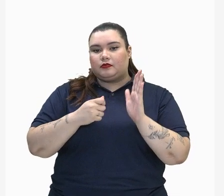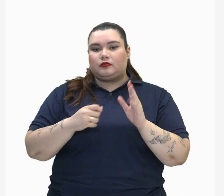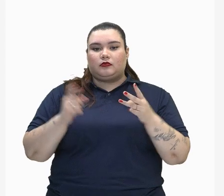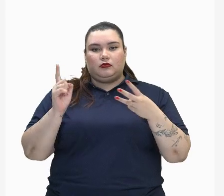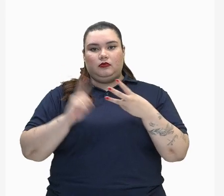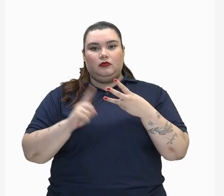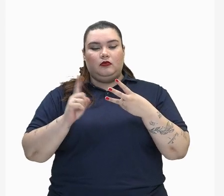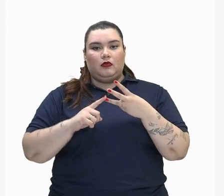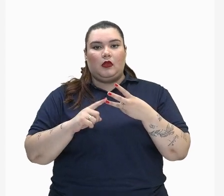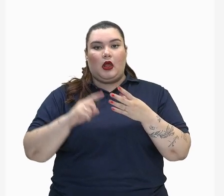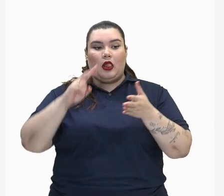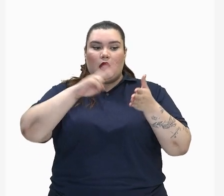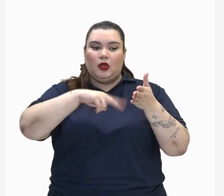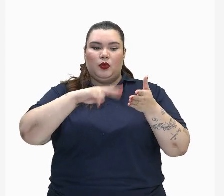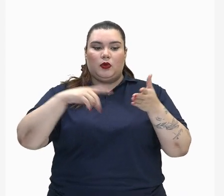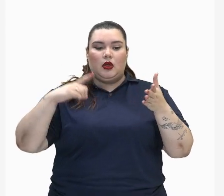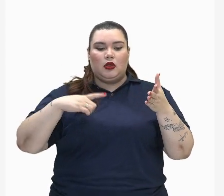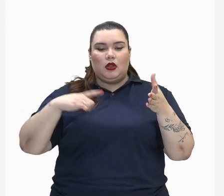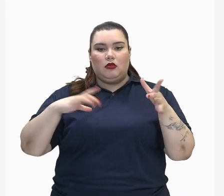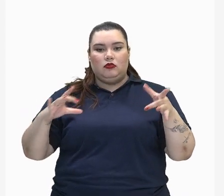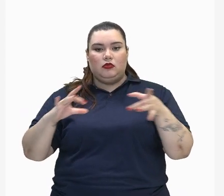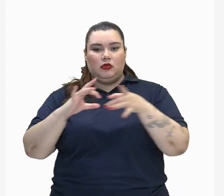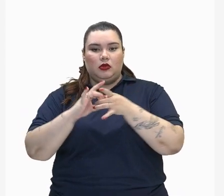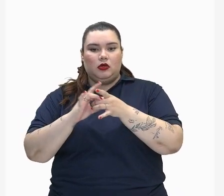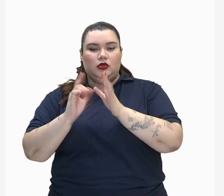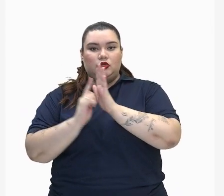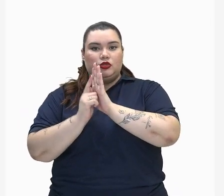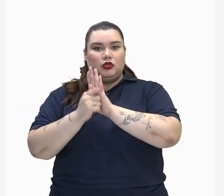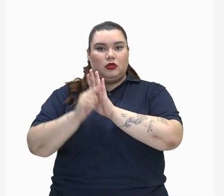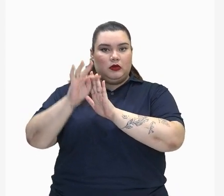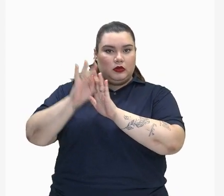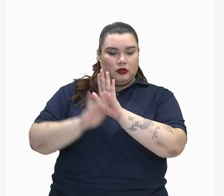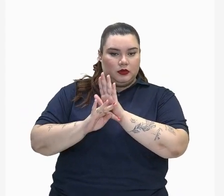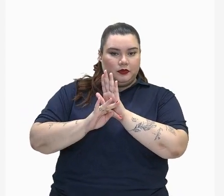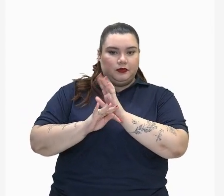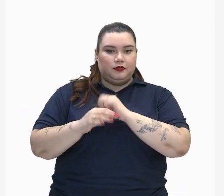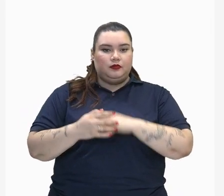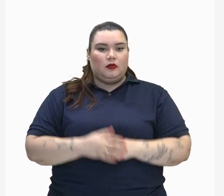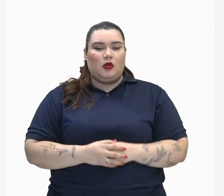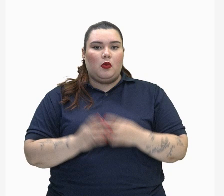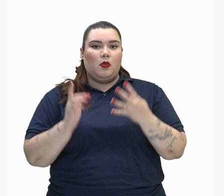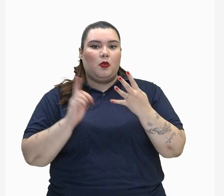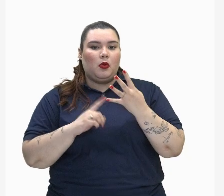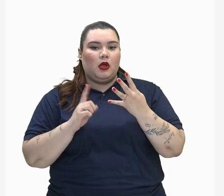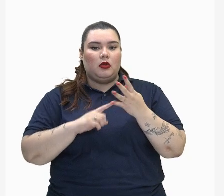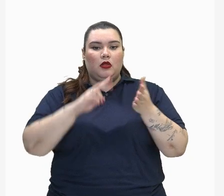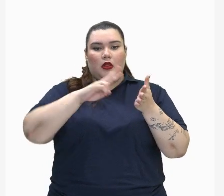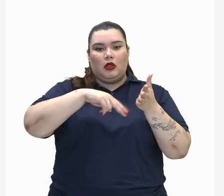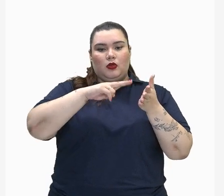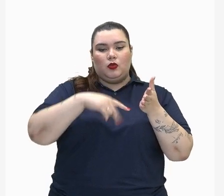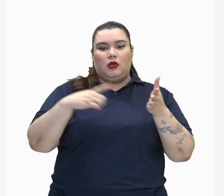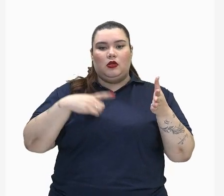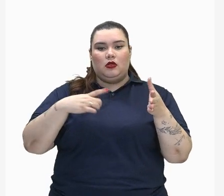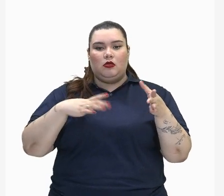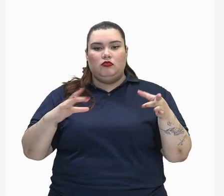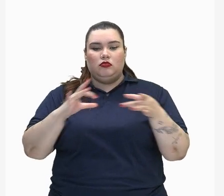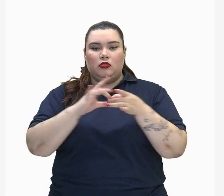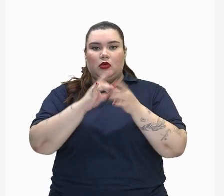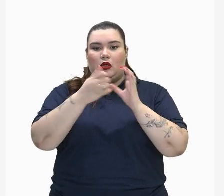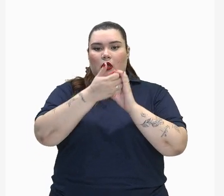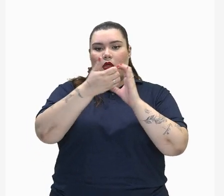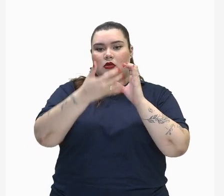gênero textual com características específicas desse gênero e